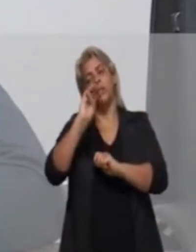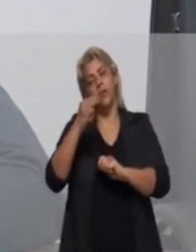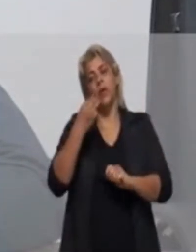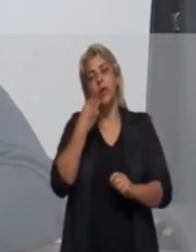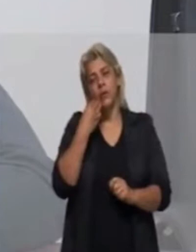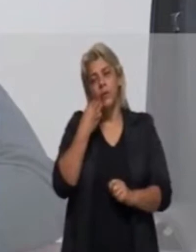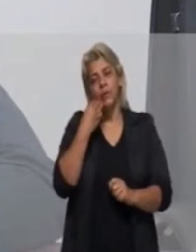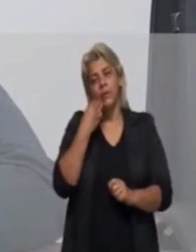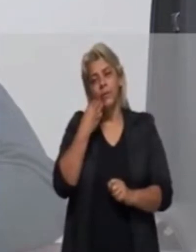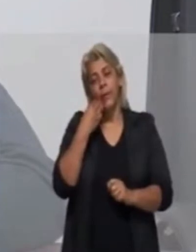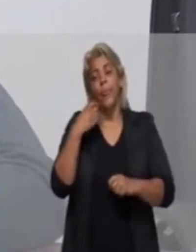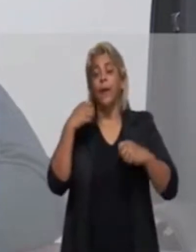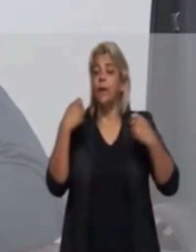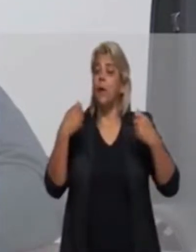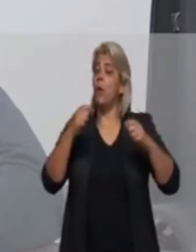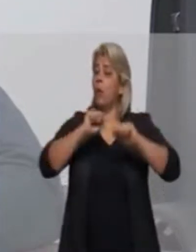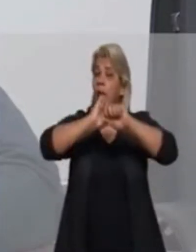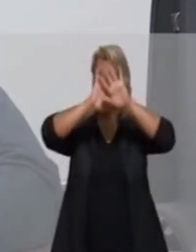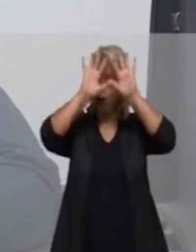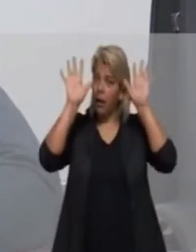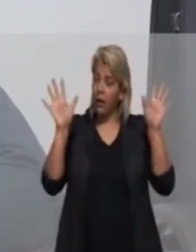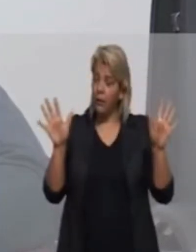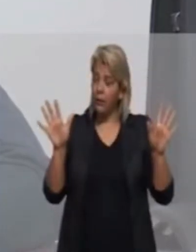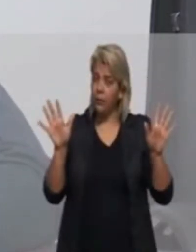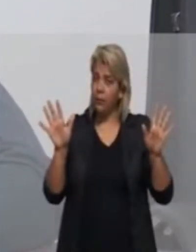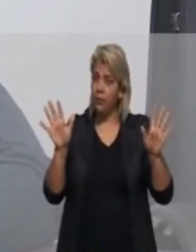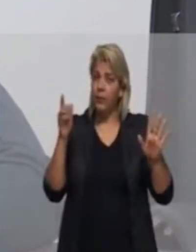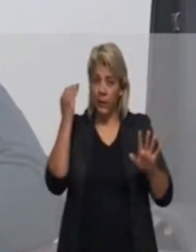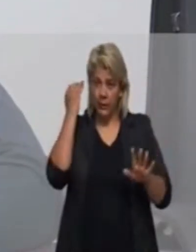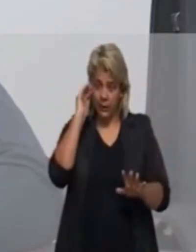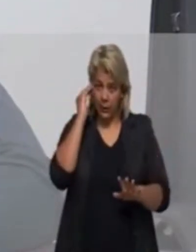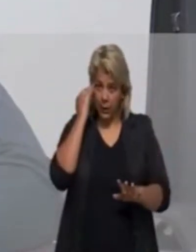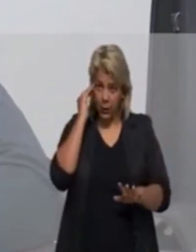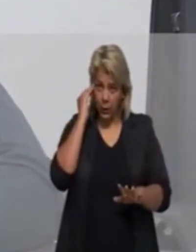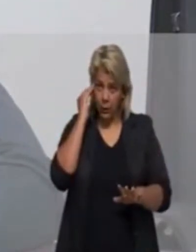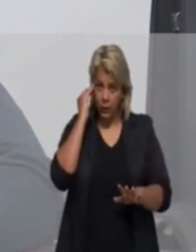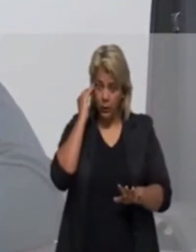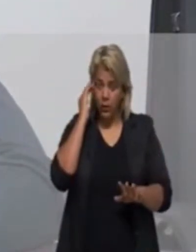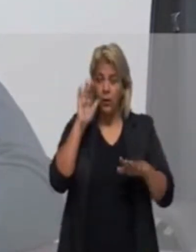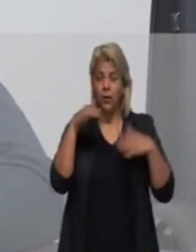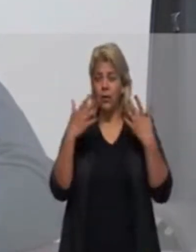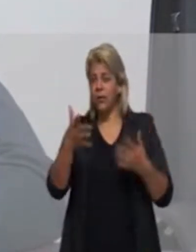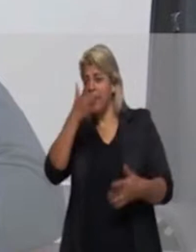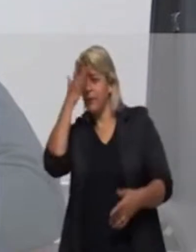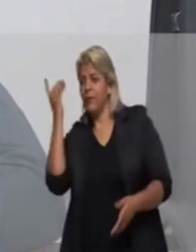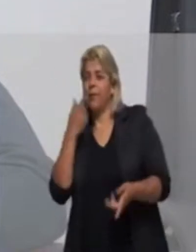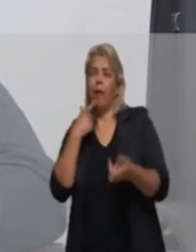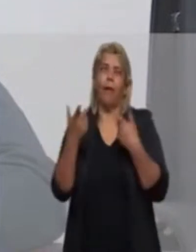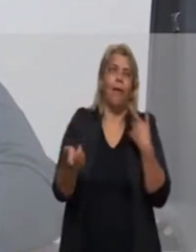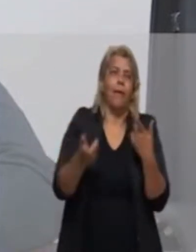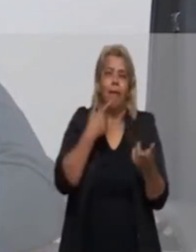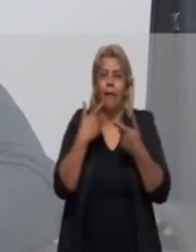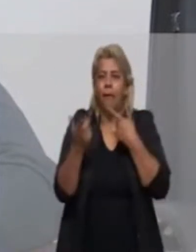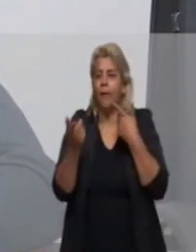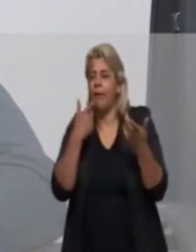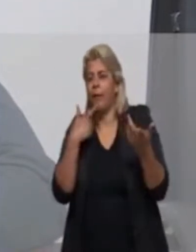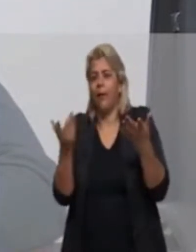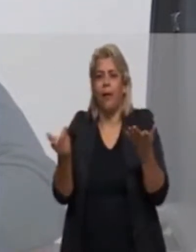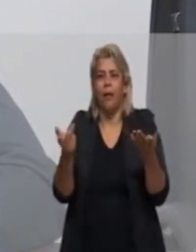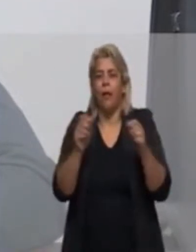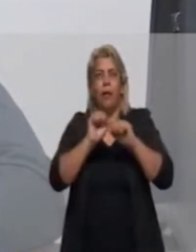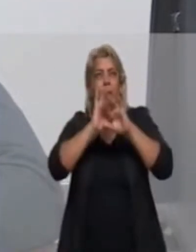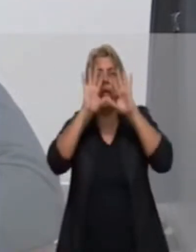então não quer dizer que a Fapi arrecador então que isso aqui falar que é título de esclarecimento